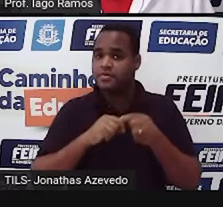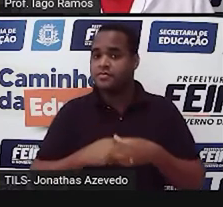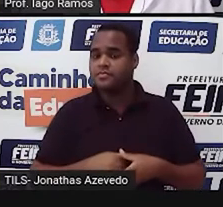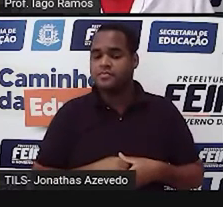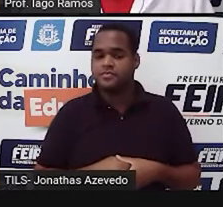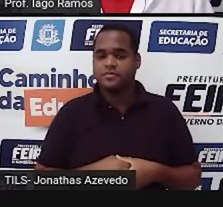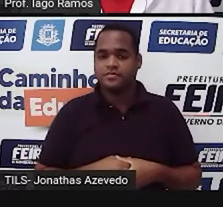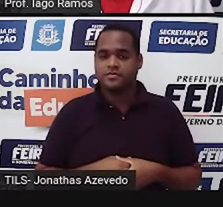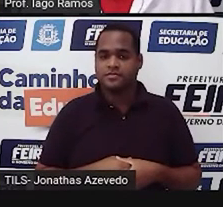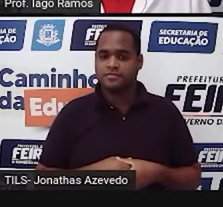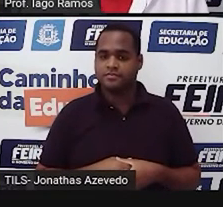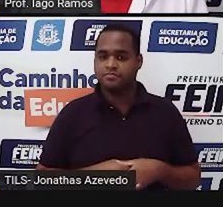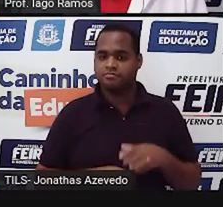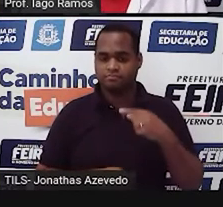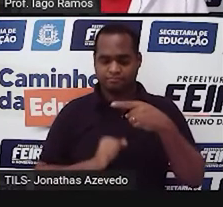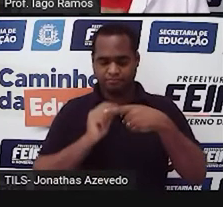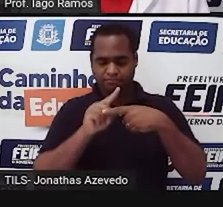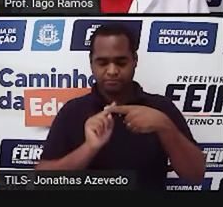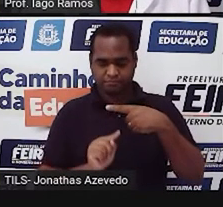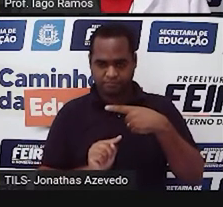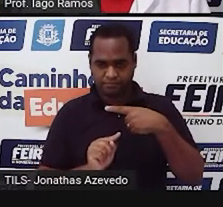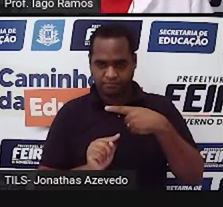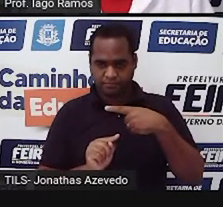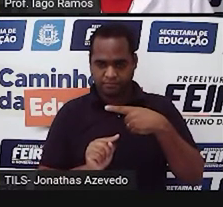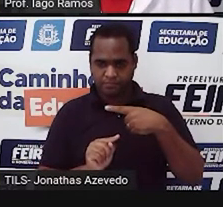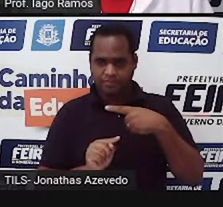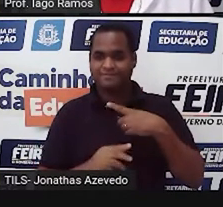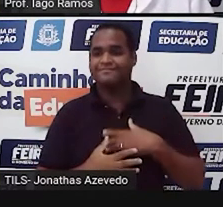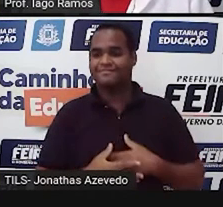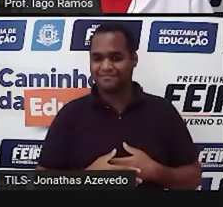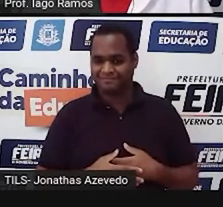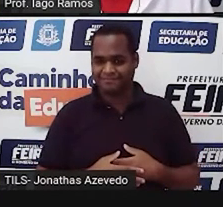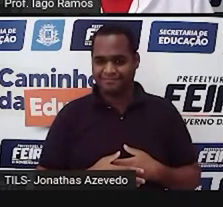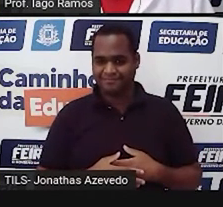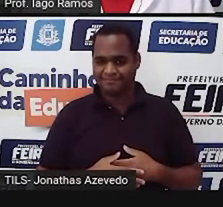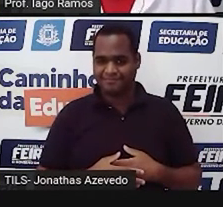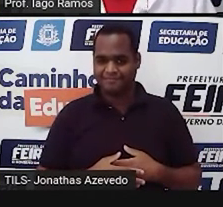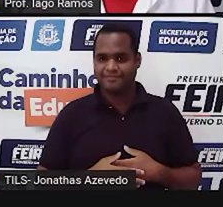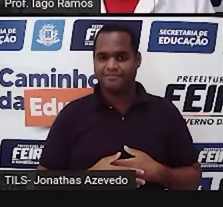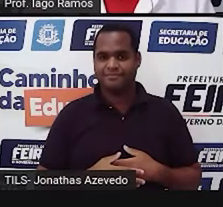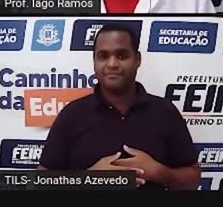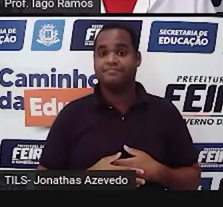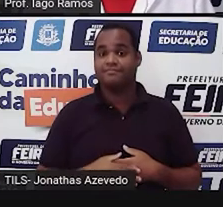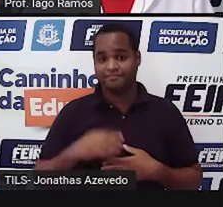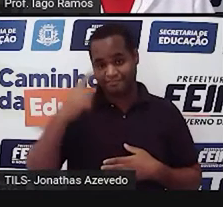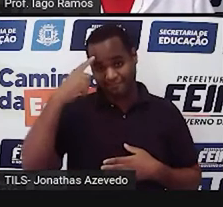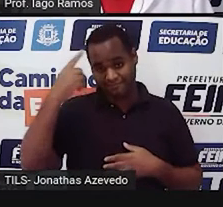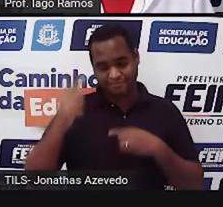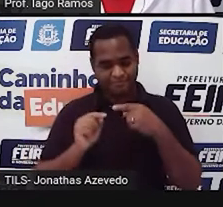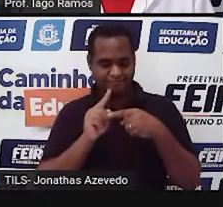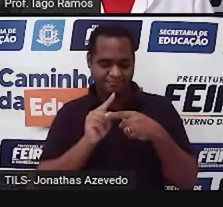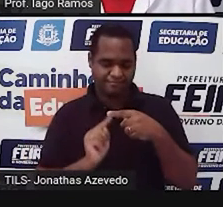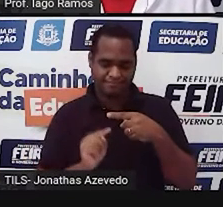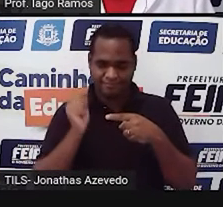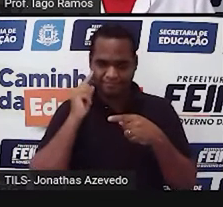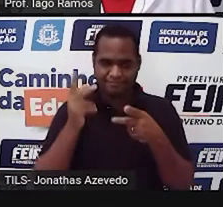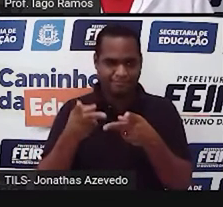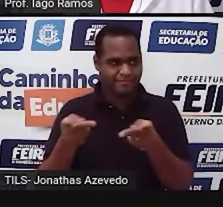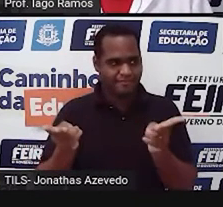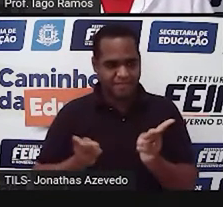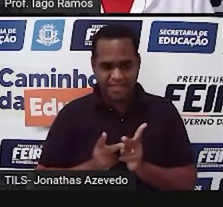número é esse a gente está falando né da fração por isso que eu falei ó pizza fatiada ou